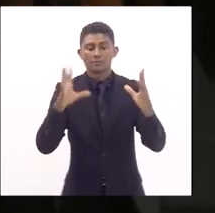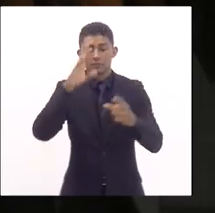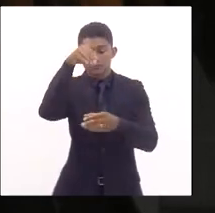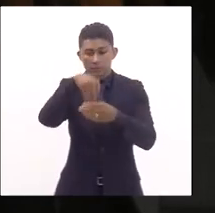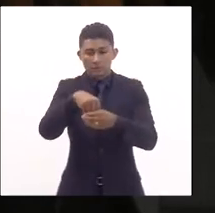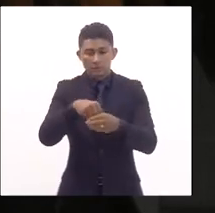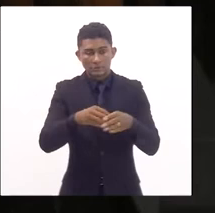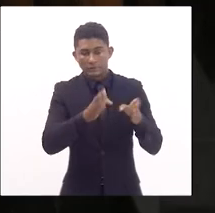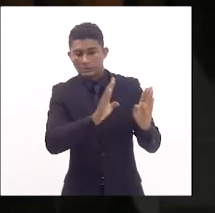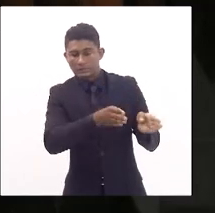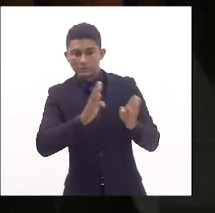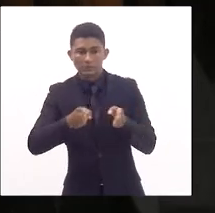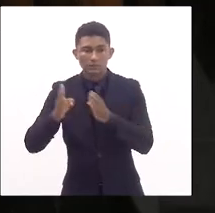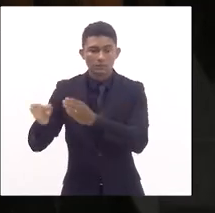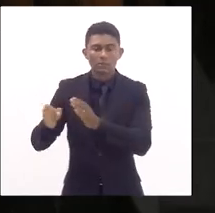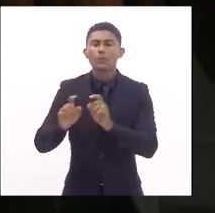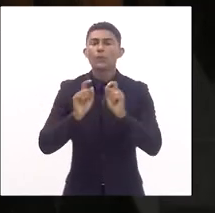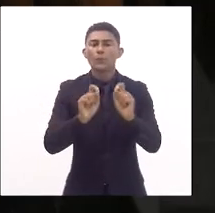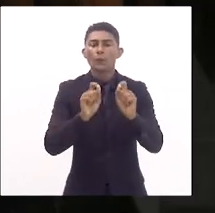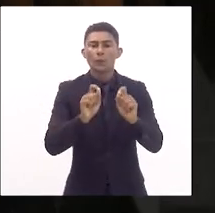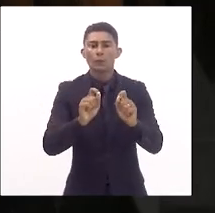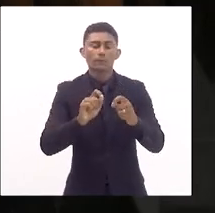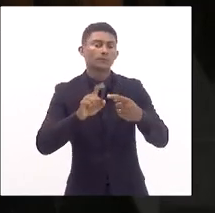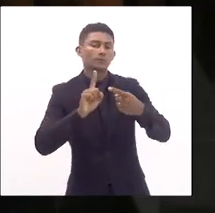é tem um estado